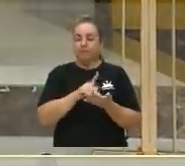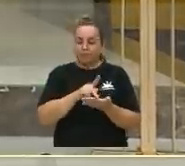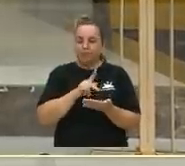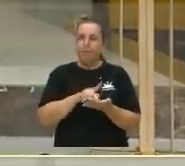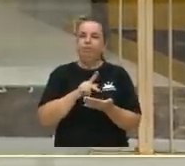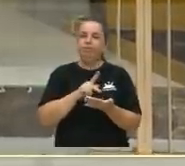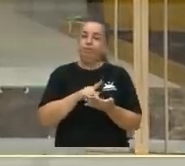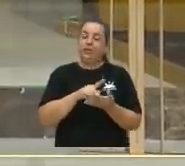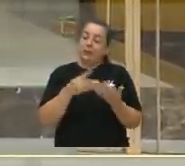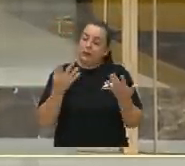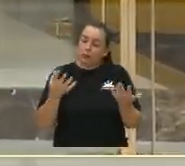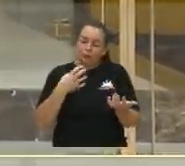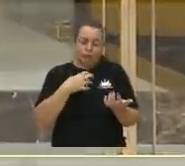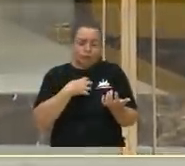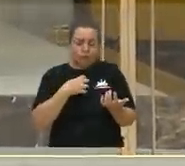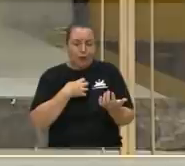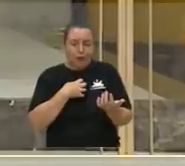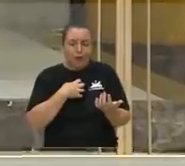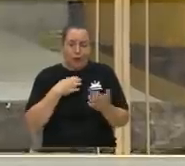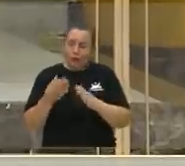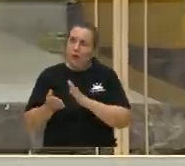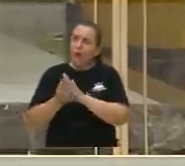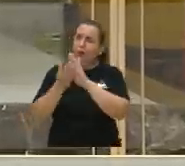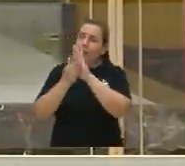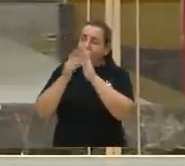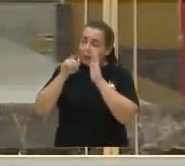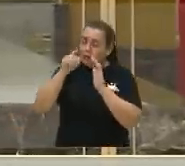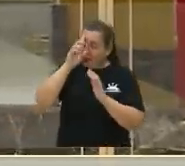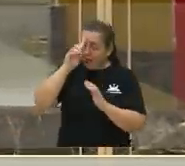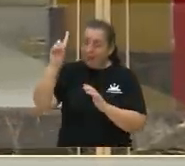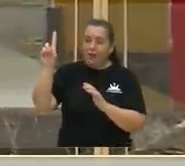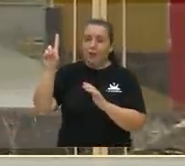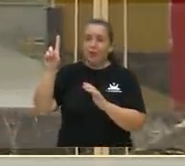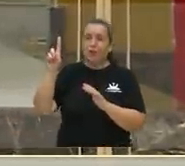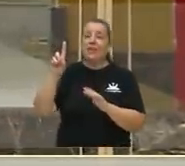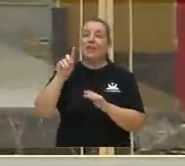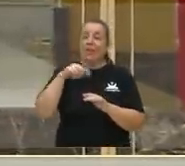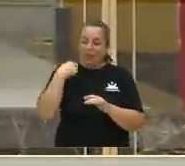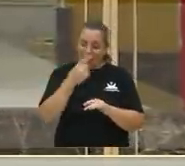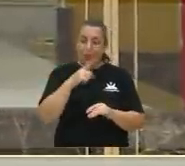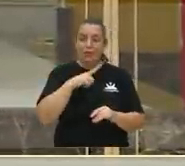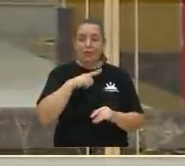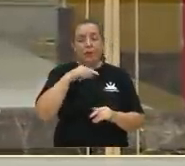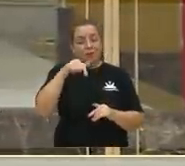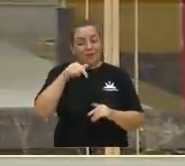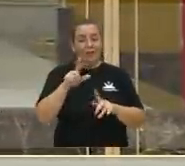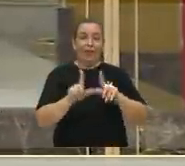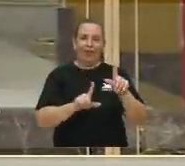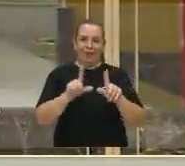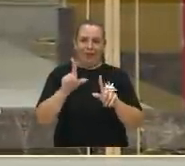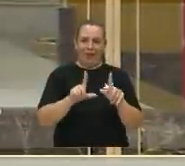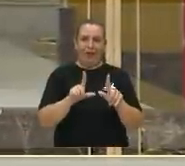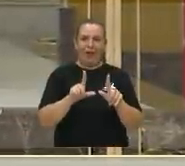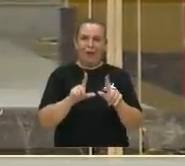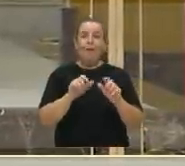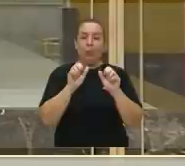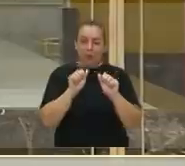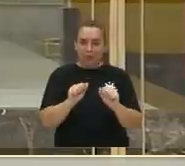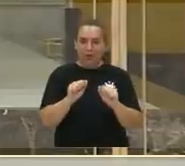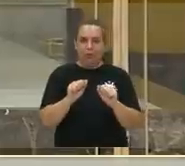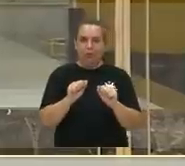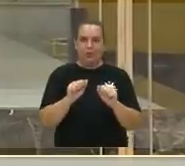que de alguma forma louvado seja deus e quem nos ajuda que de alguma forma nós podemos